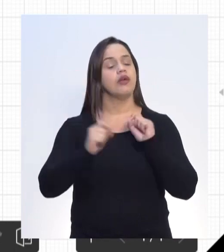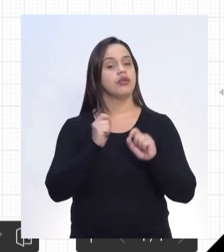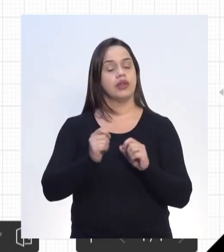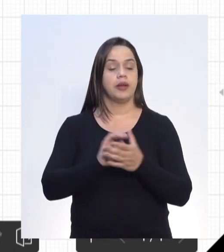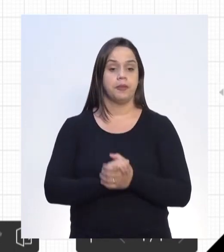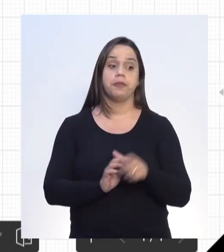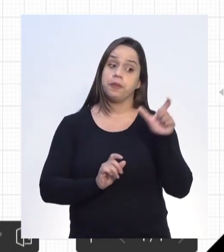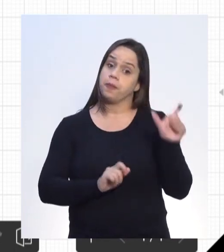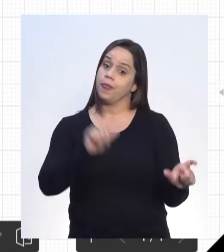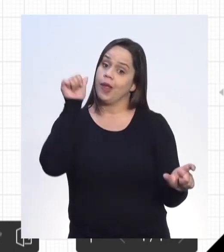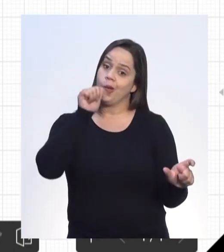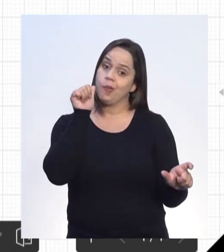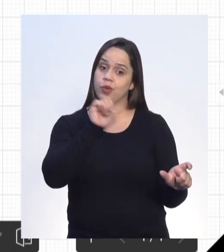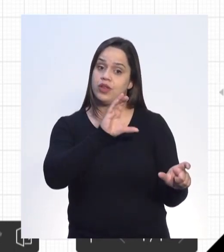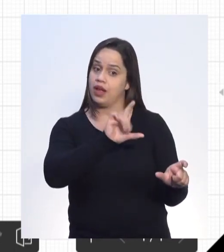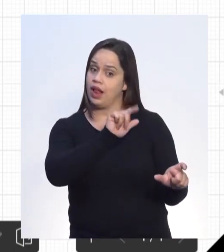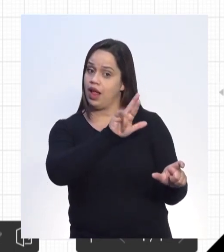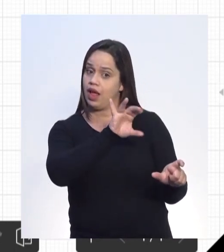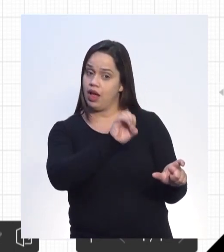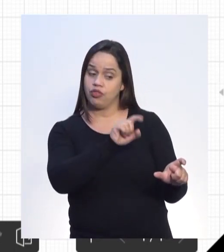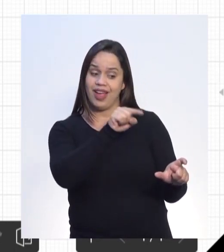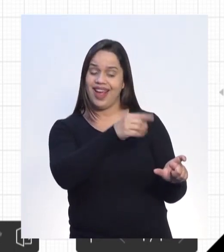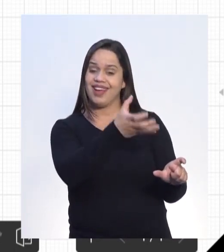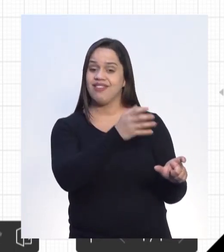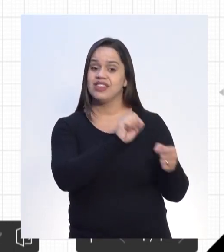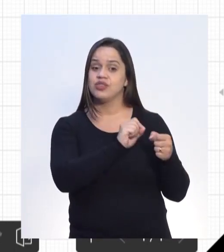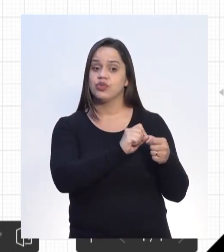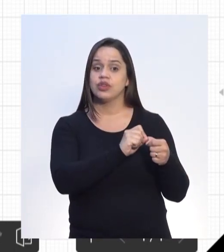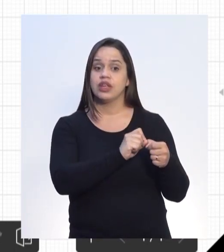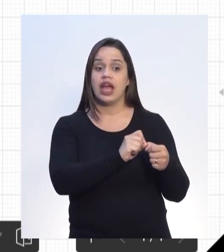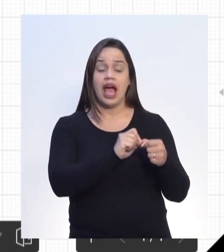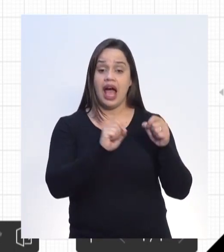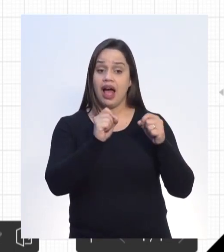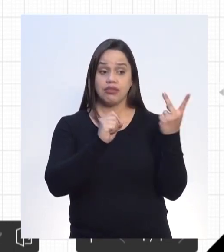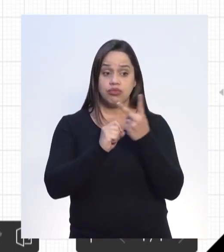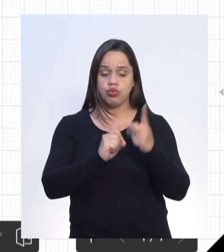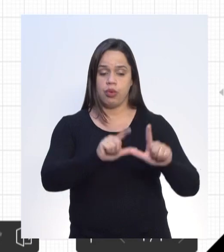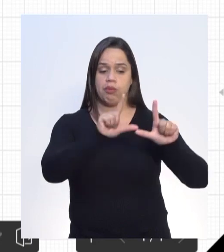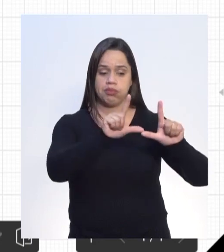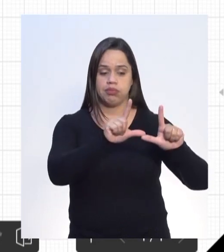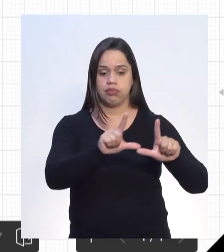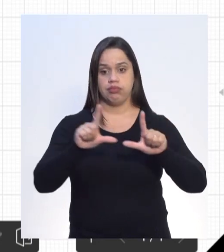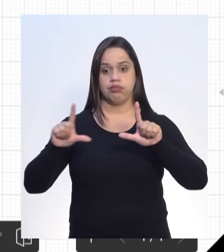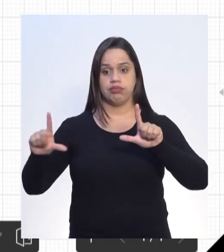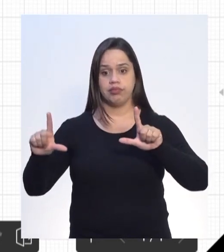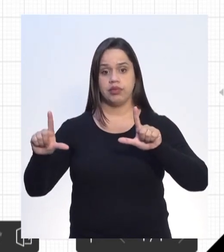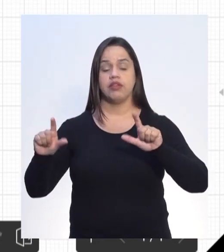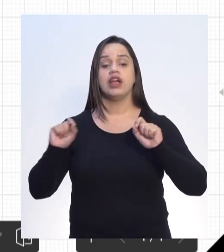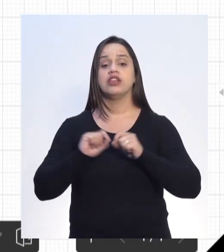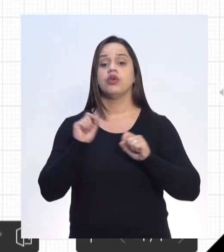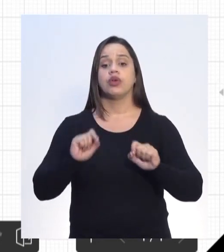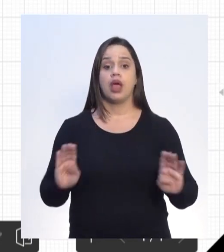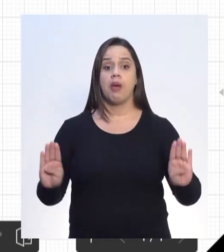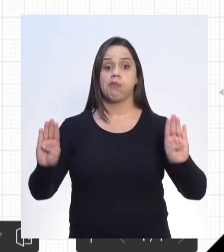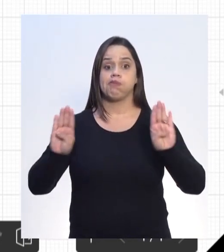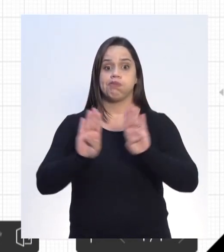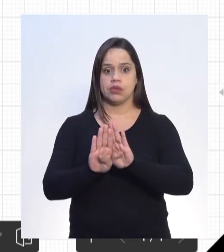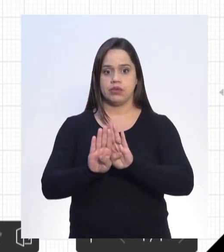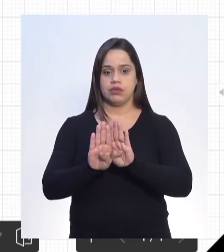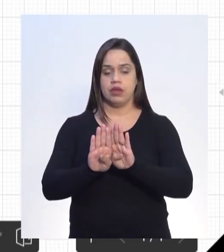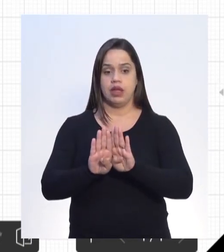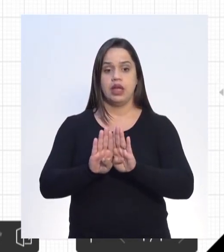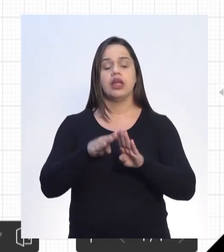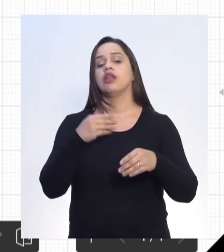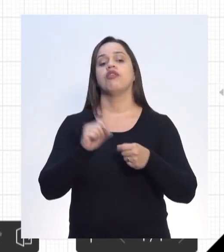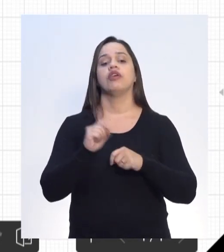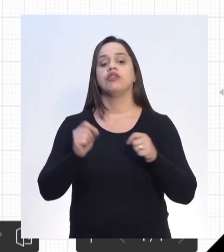pegar e juntar essas duas placas. A intenção aqui embaixo foi exatamente essa. Quando ela une, o que a gente está fazendo